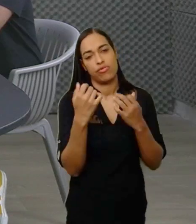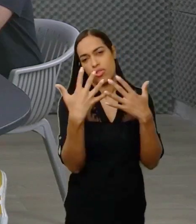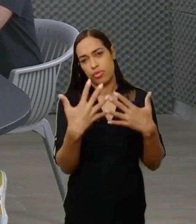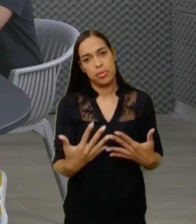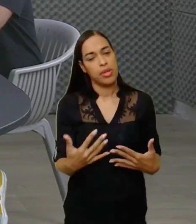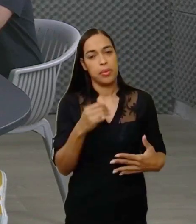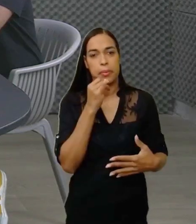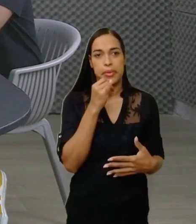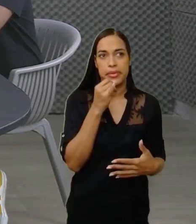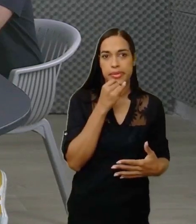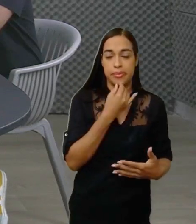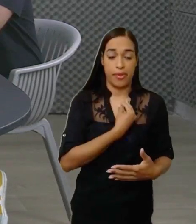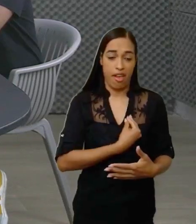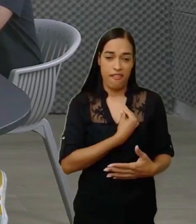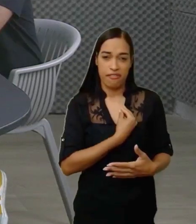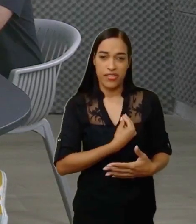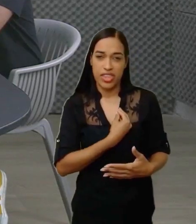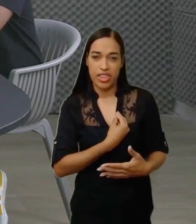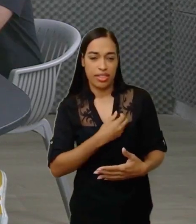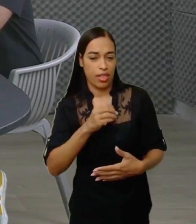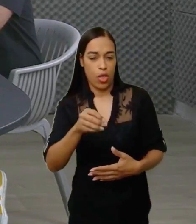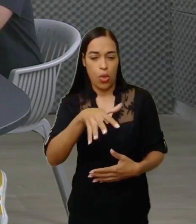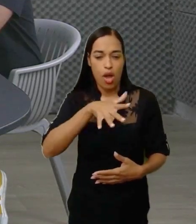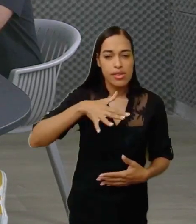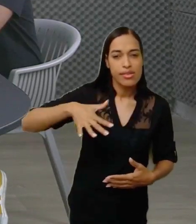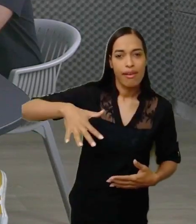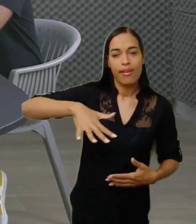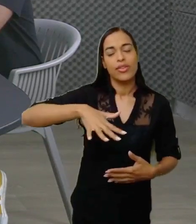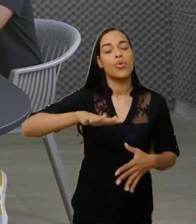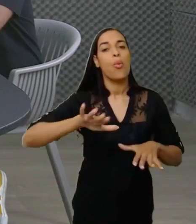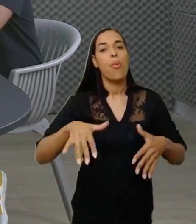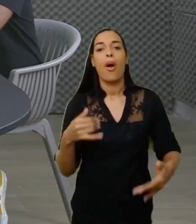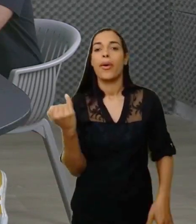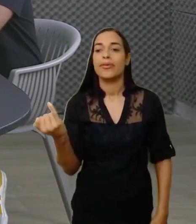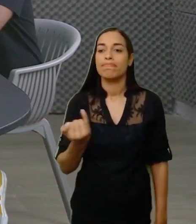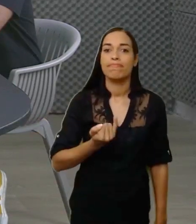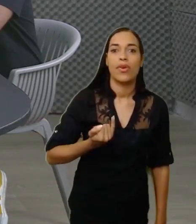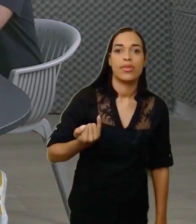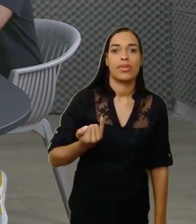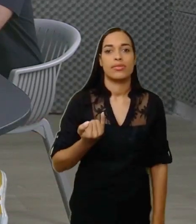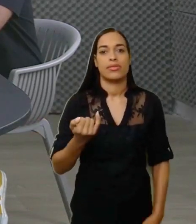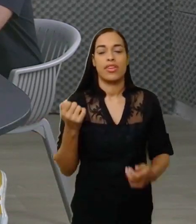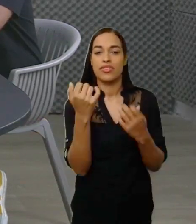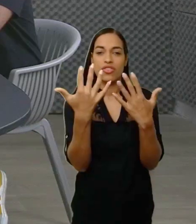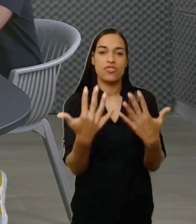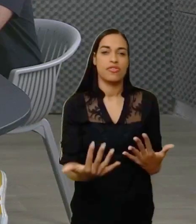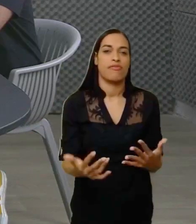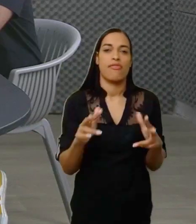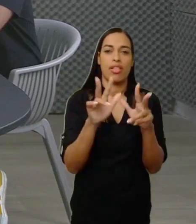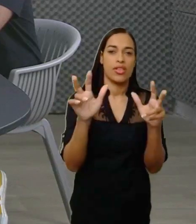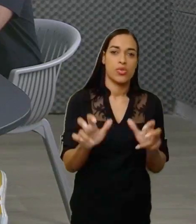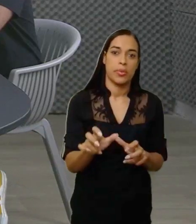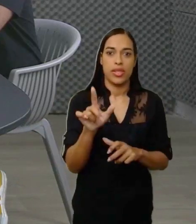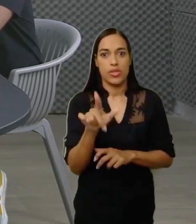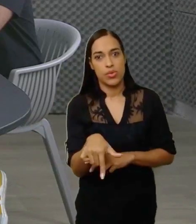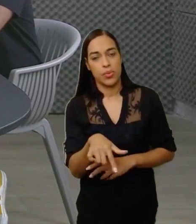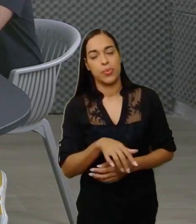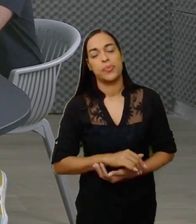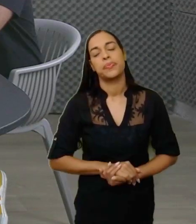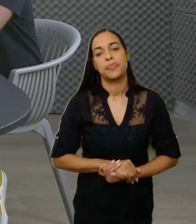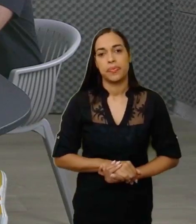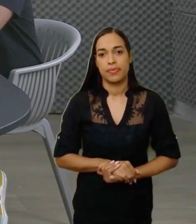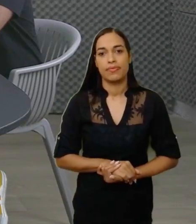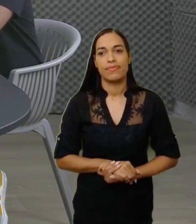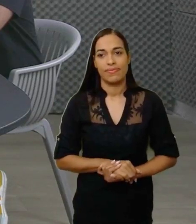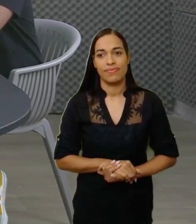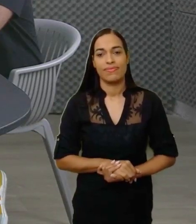bocado sobre a vida marinha, a vida oceânica, mas qual é a importância da gente falar sobre isso, gente? Porque eu